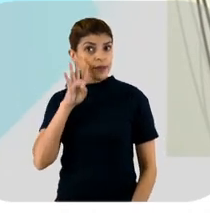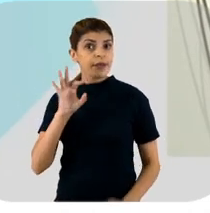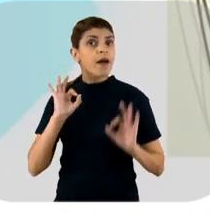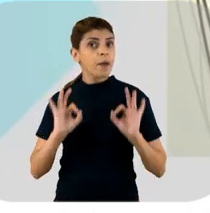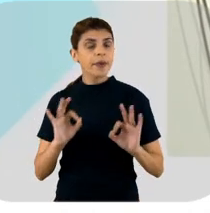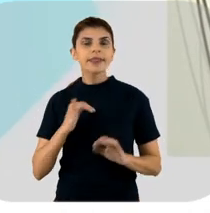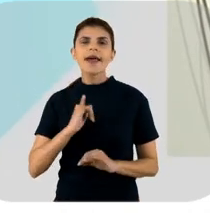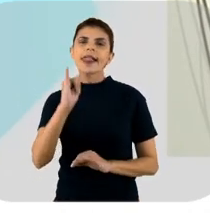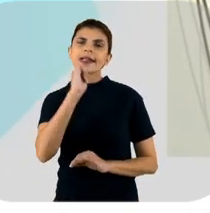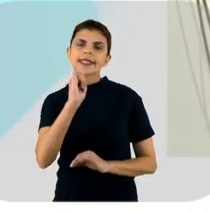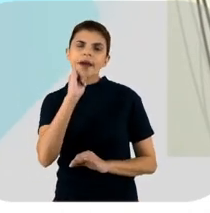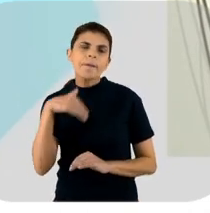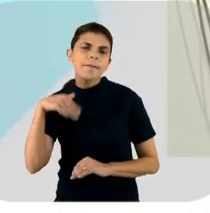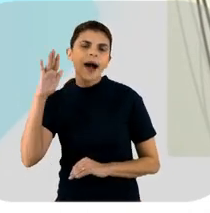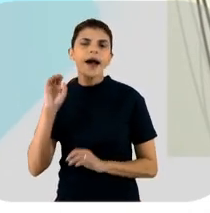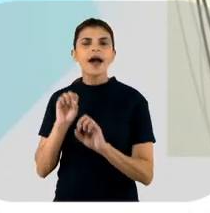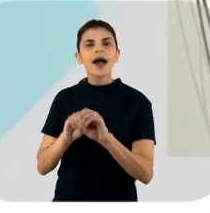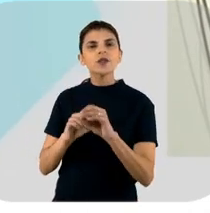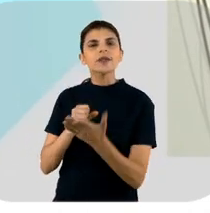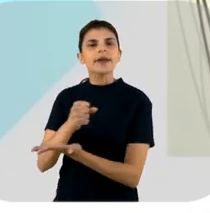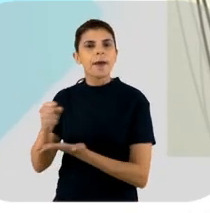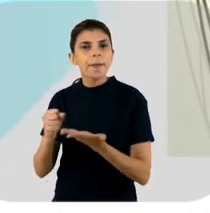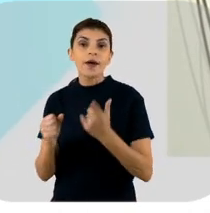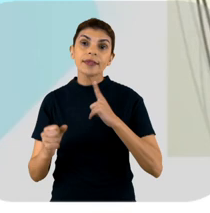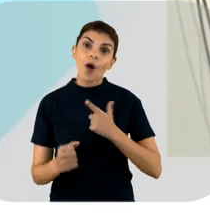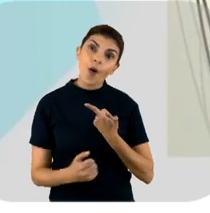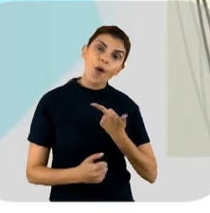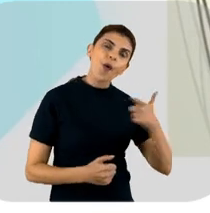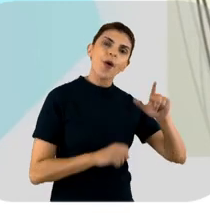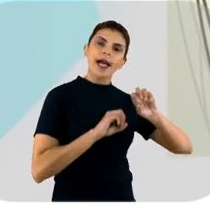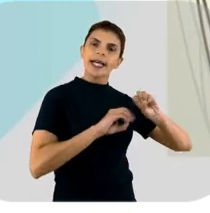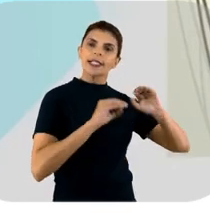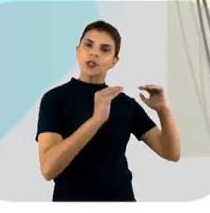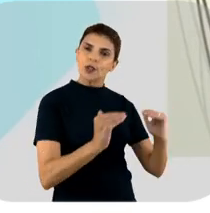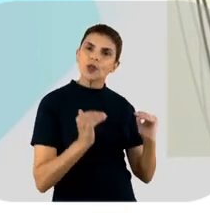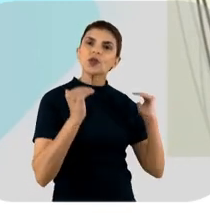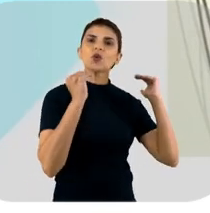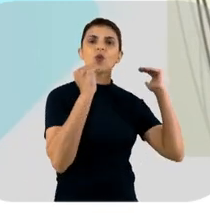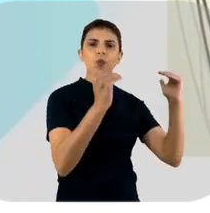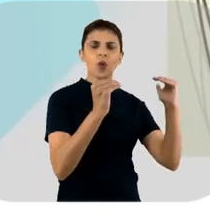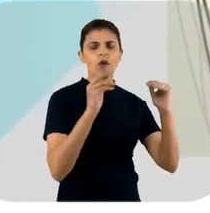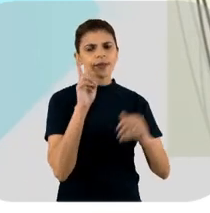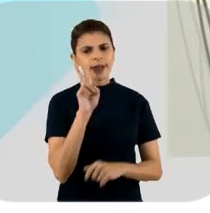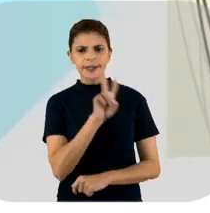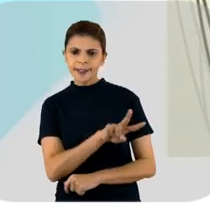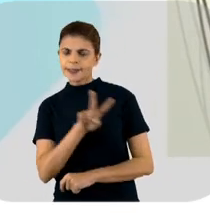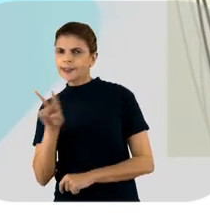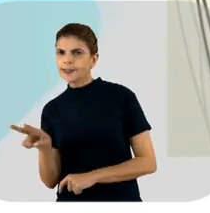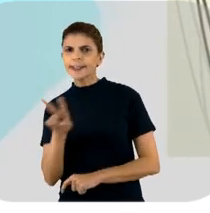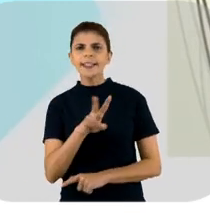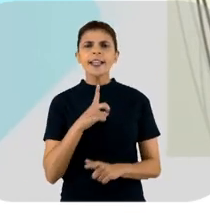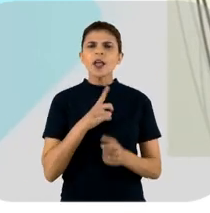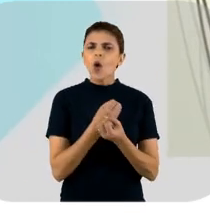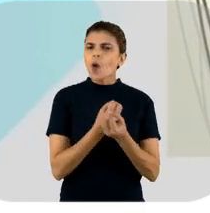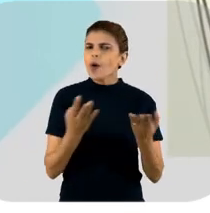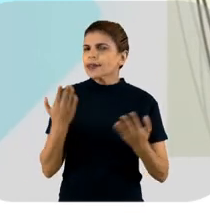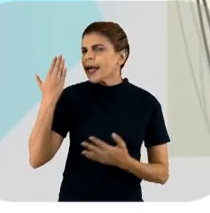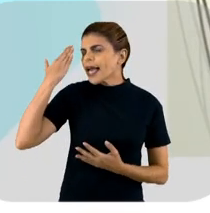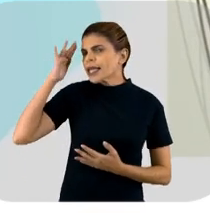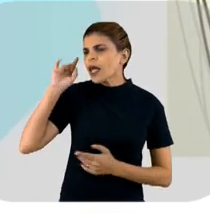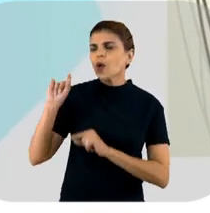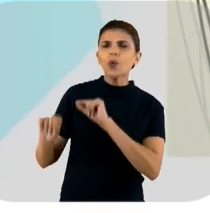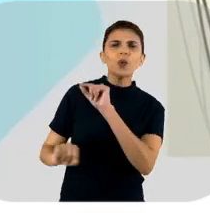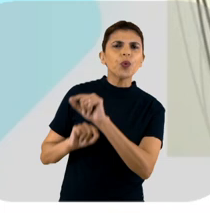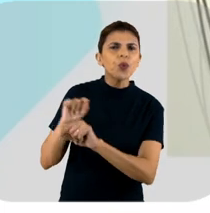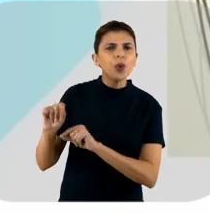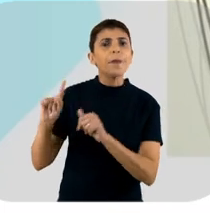legal. Tem mais exemplos da educação básica, mas tem alguns do ensino superior. Aí você tem algo para entender um